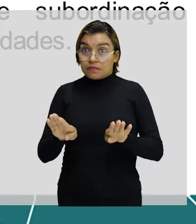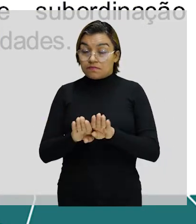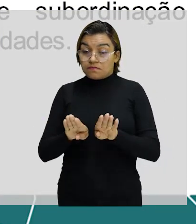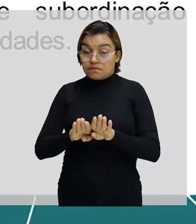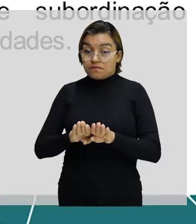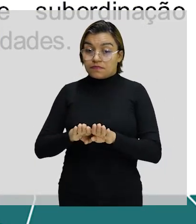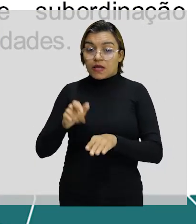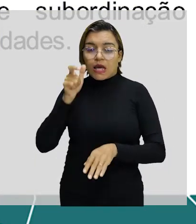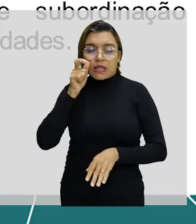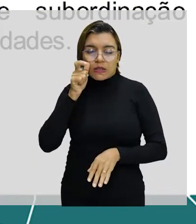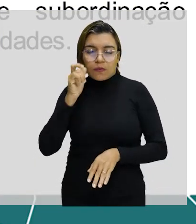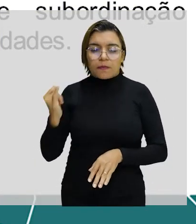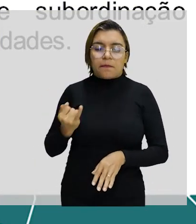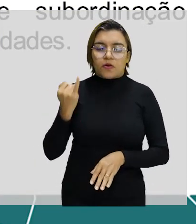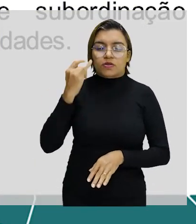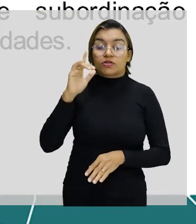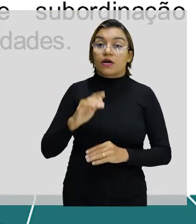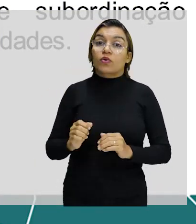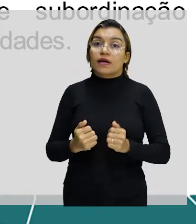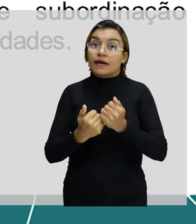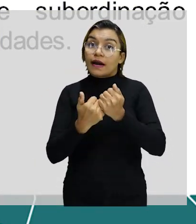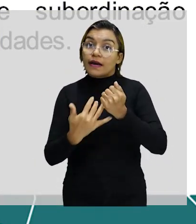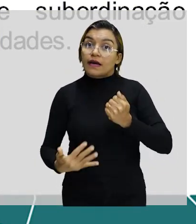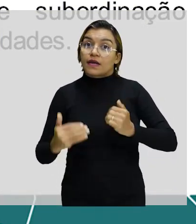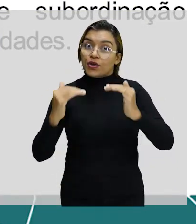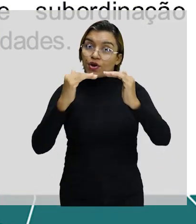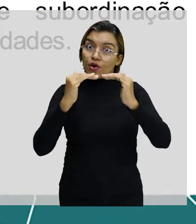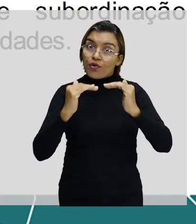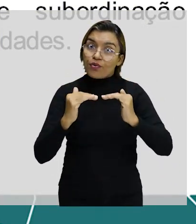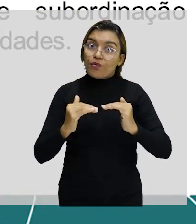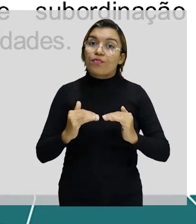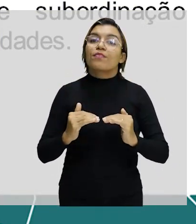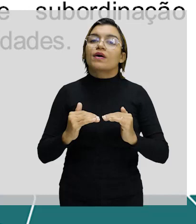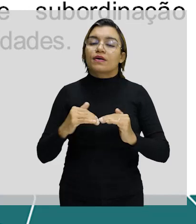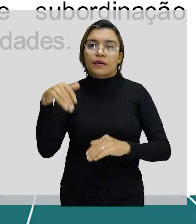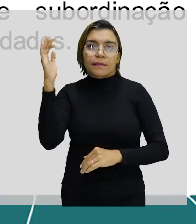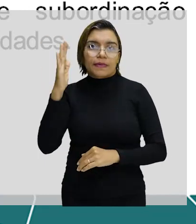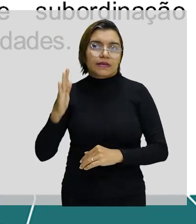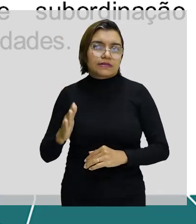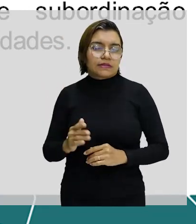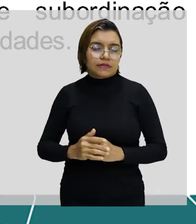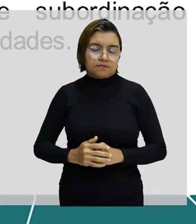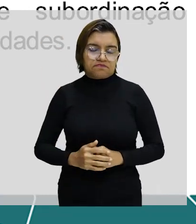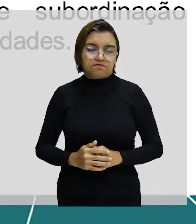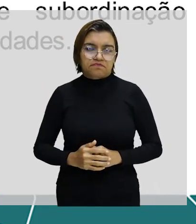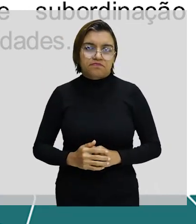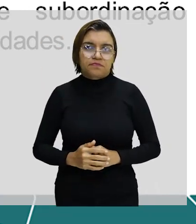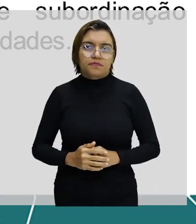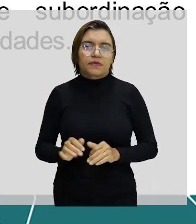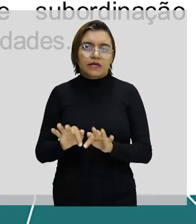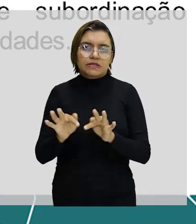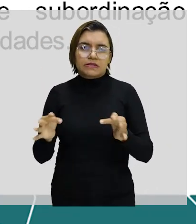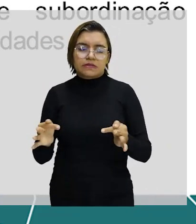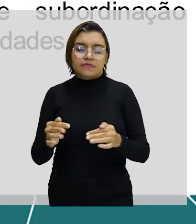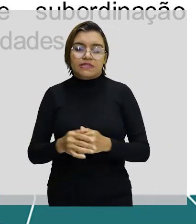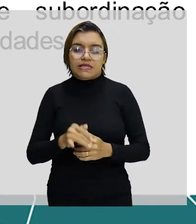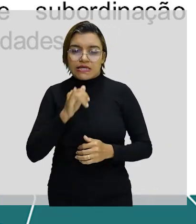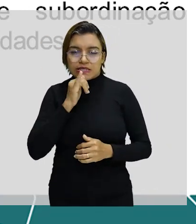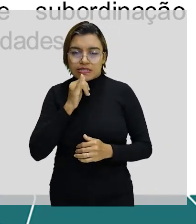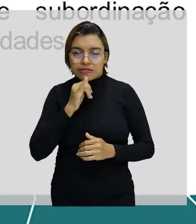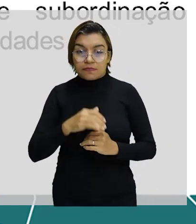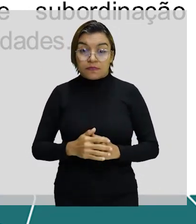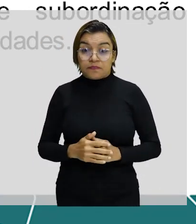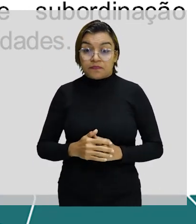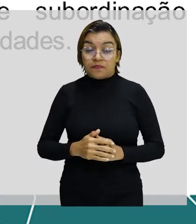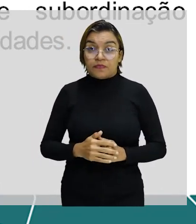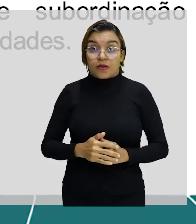para entender é a hierarquia urbana brasileira, que deriva da chamada hierarquia das cidades. O que é isso, Marcos? É muito simples. É o processo que